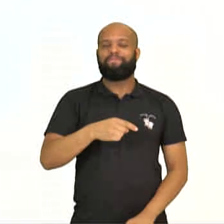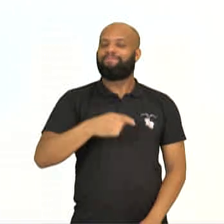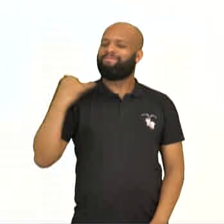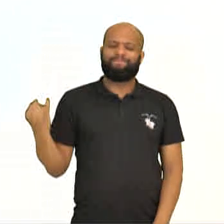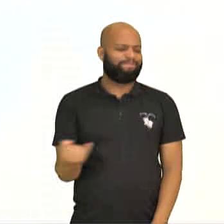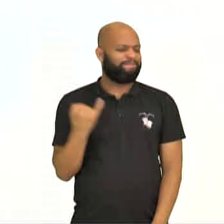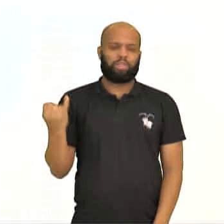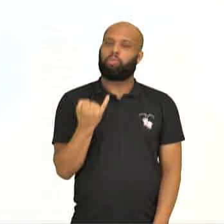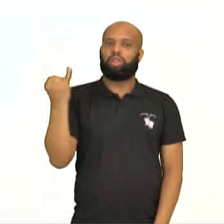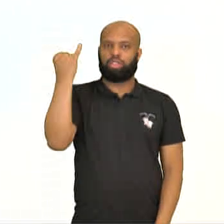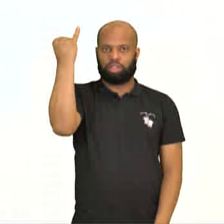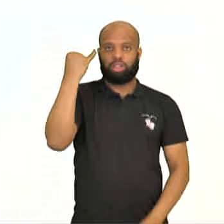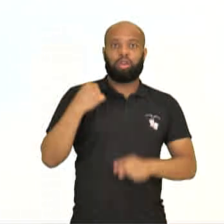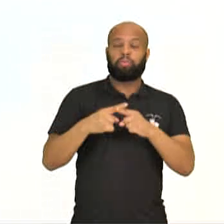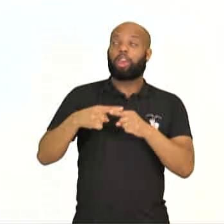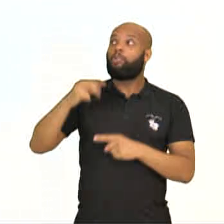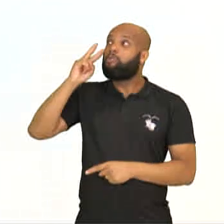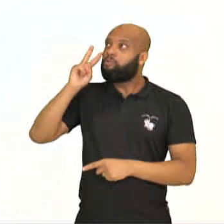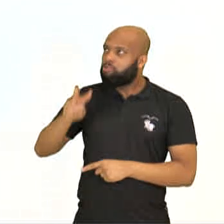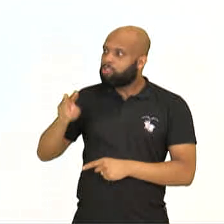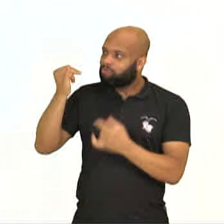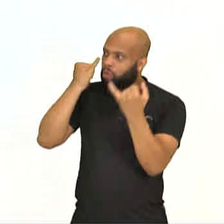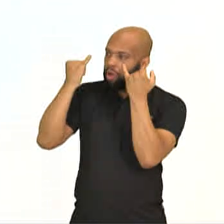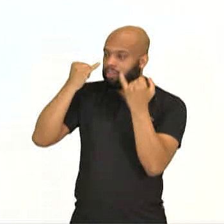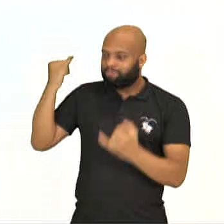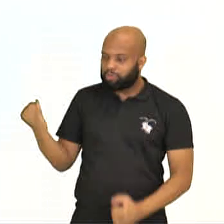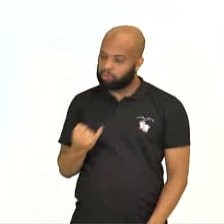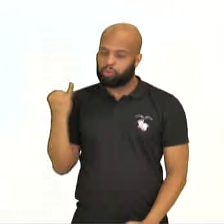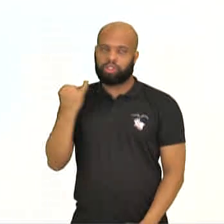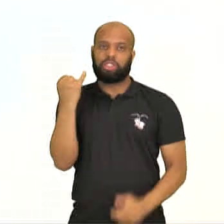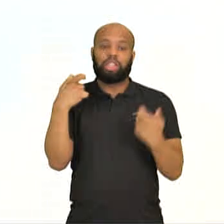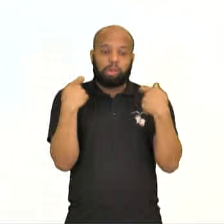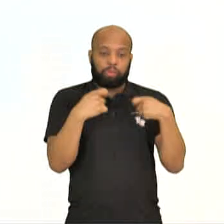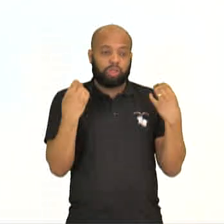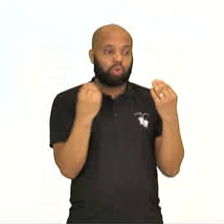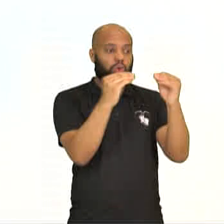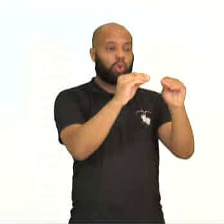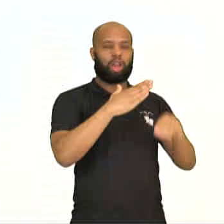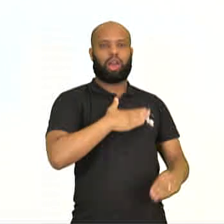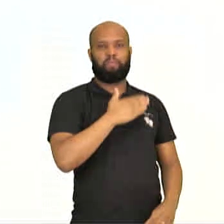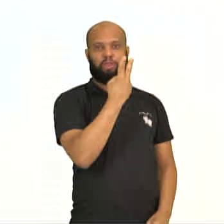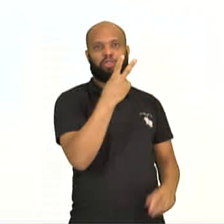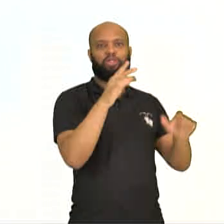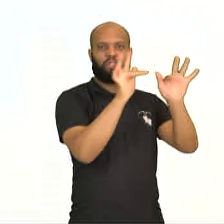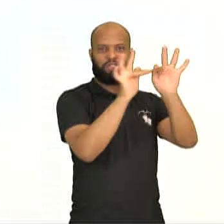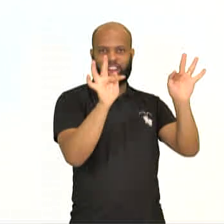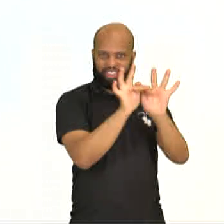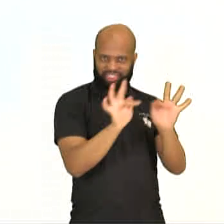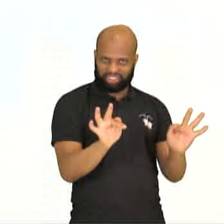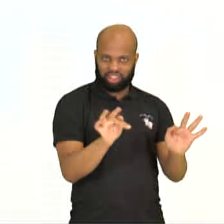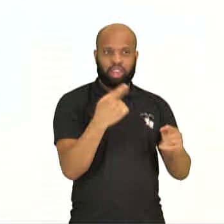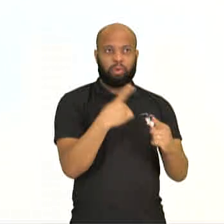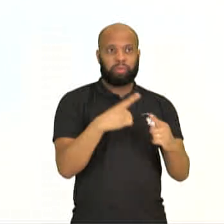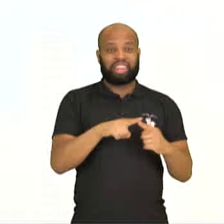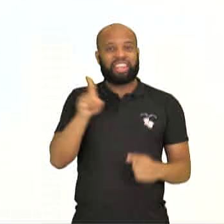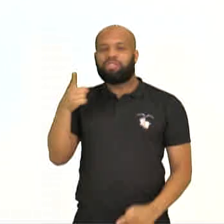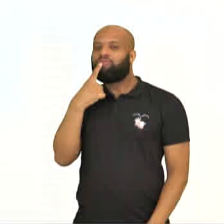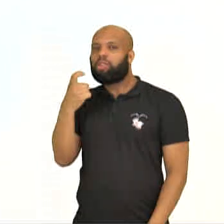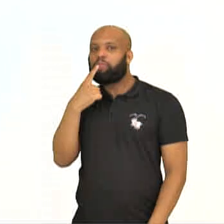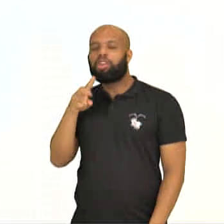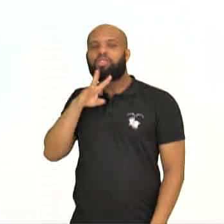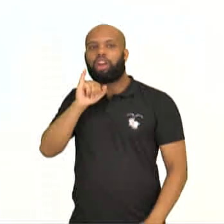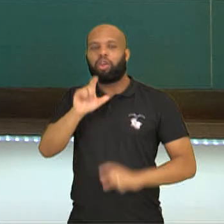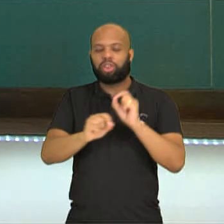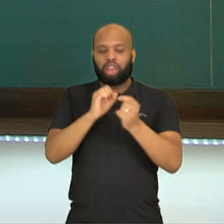é o texto mapeado para a gente, né? São esses destaques em vermelho que devem nos servir